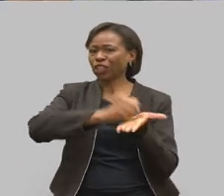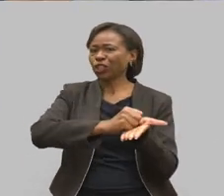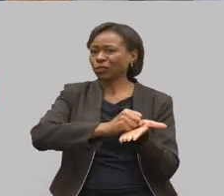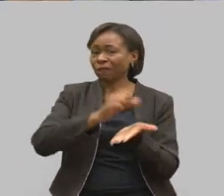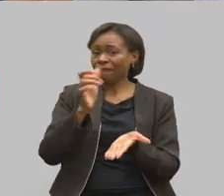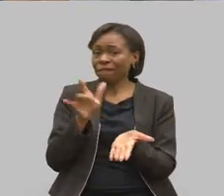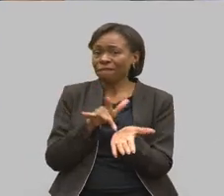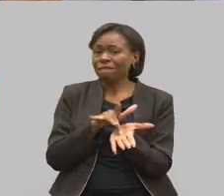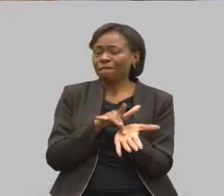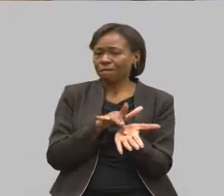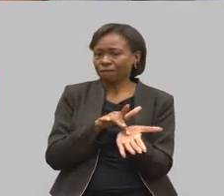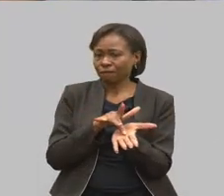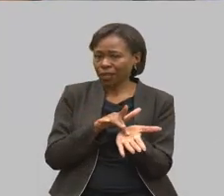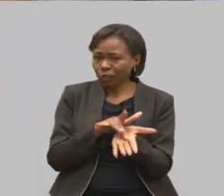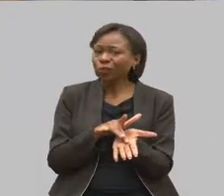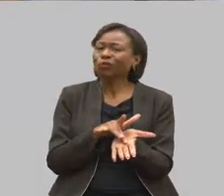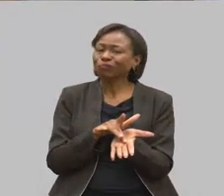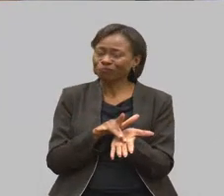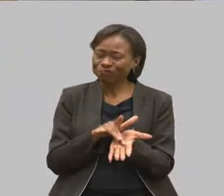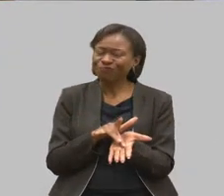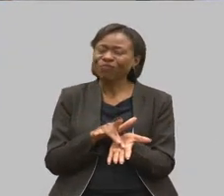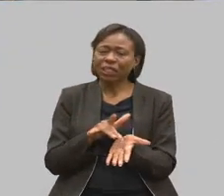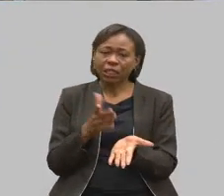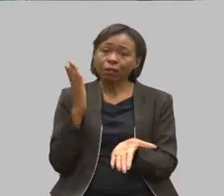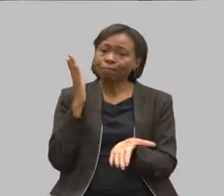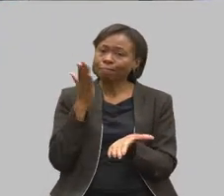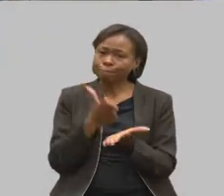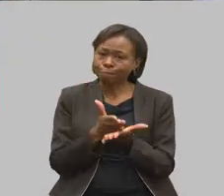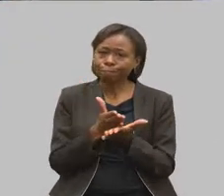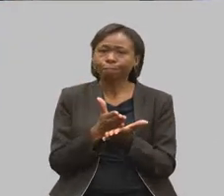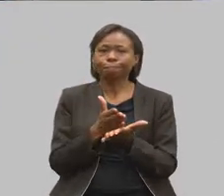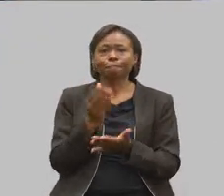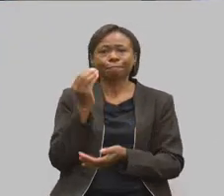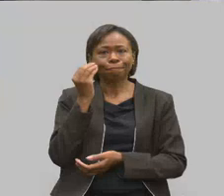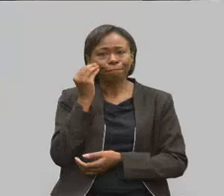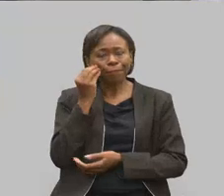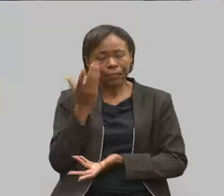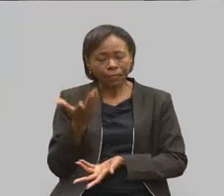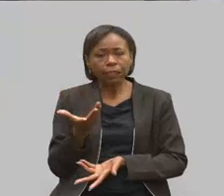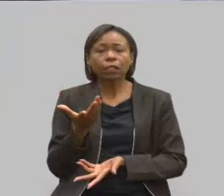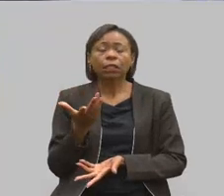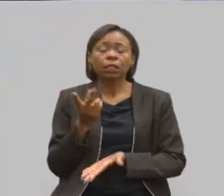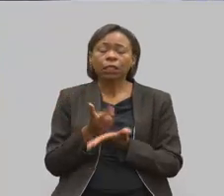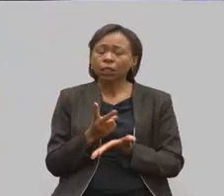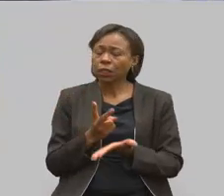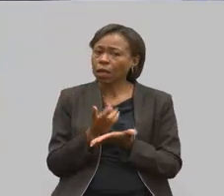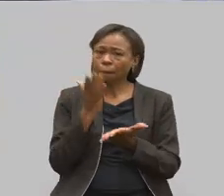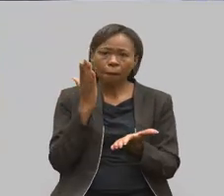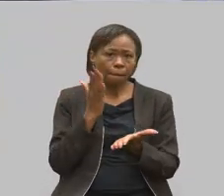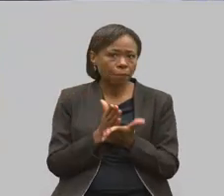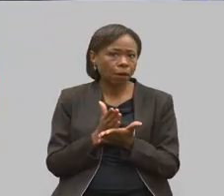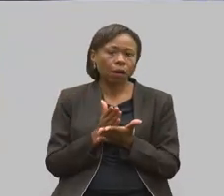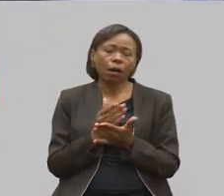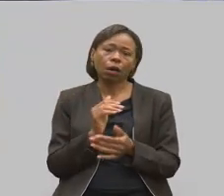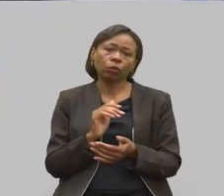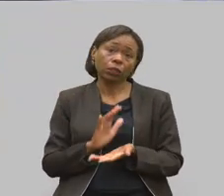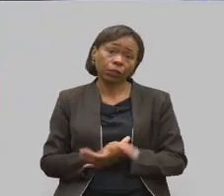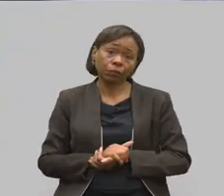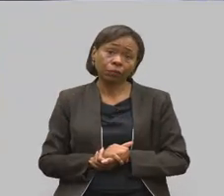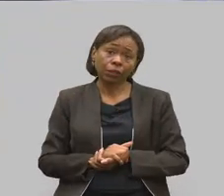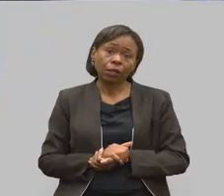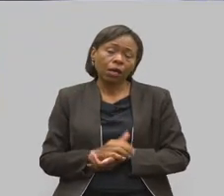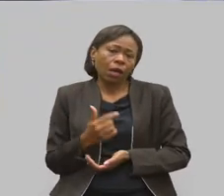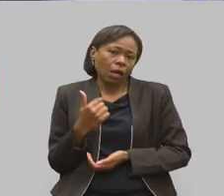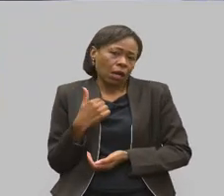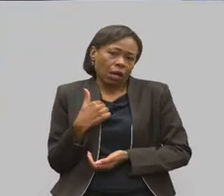demanda está crescente então a gente tá tentando combater isso eh a todo tempo e eu não vou me ater